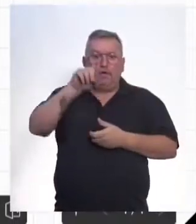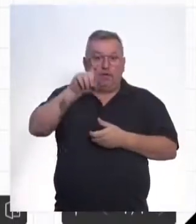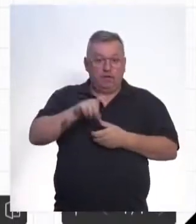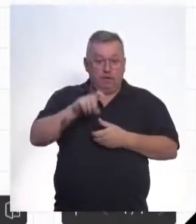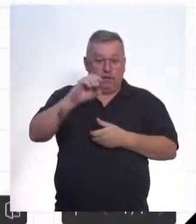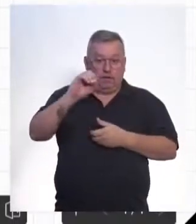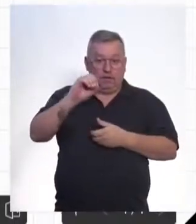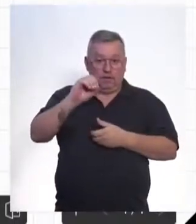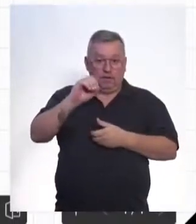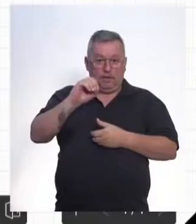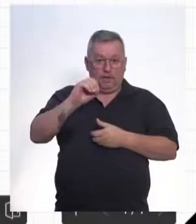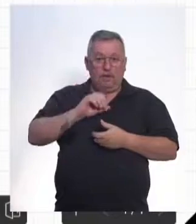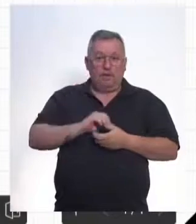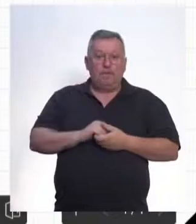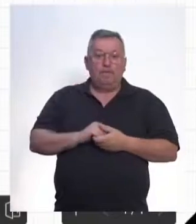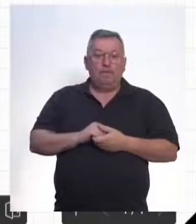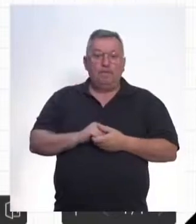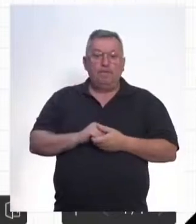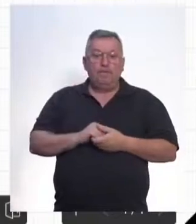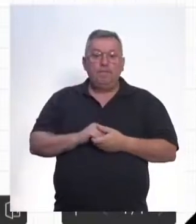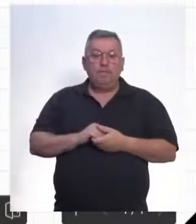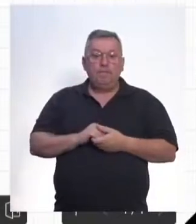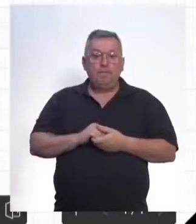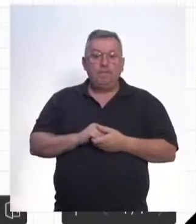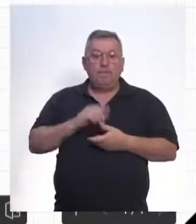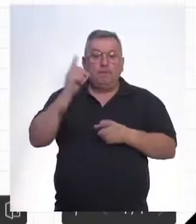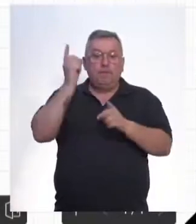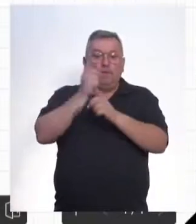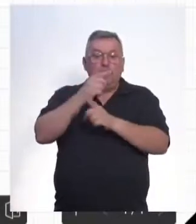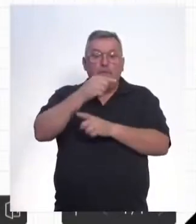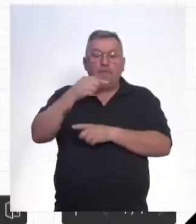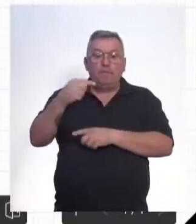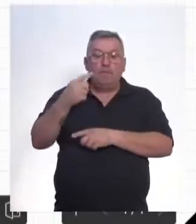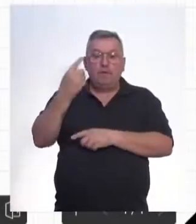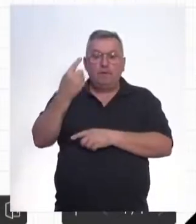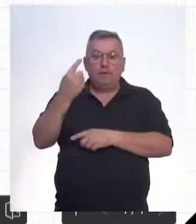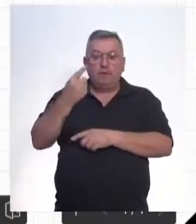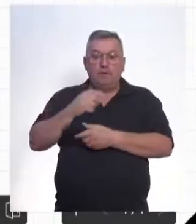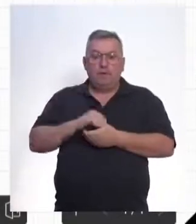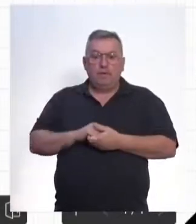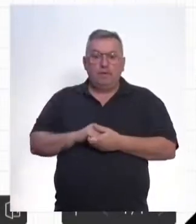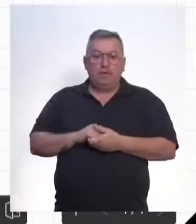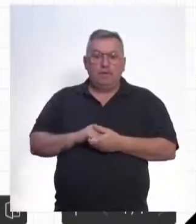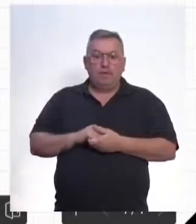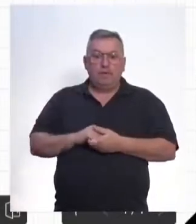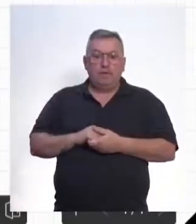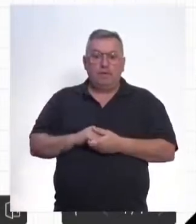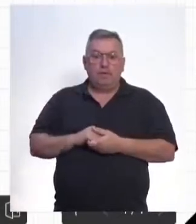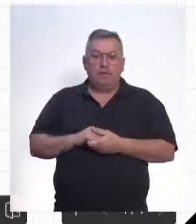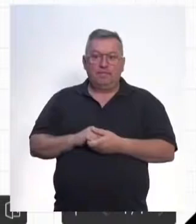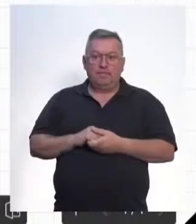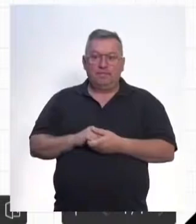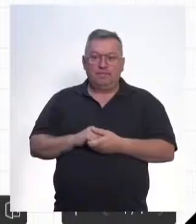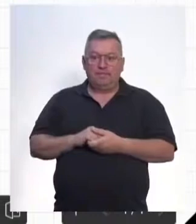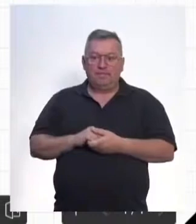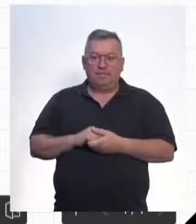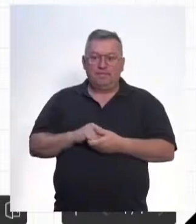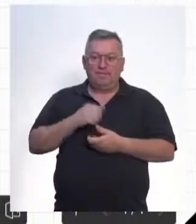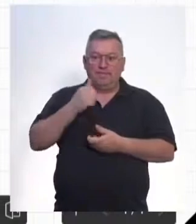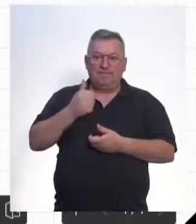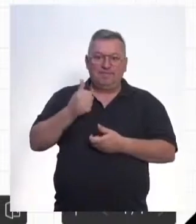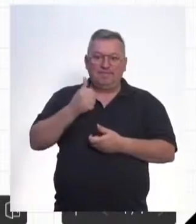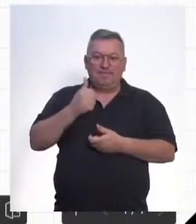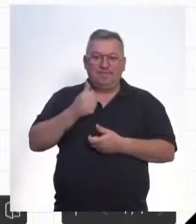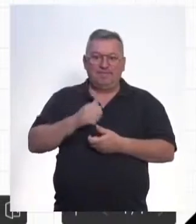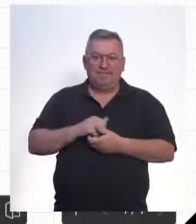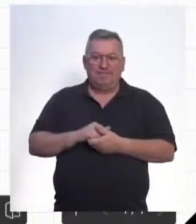0. E o y nós acabamos de encontrar que é menos 1. Tudo bem?